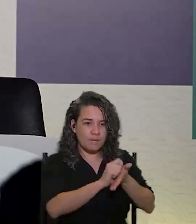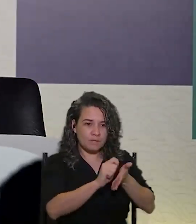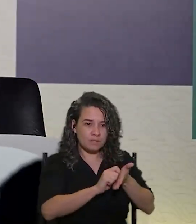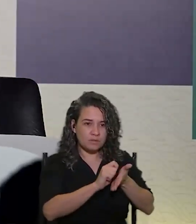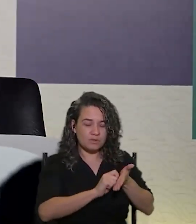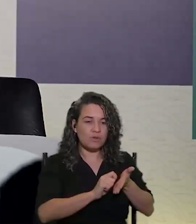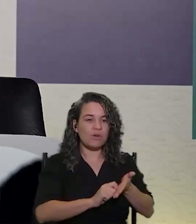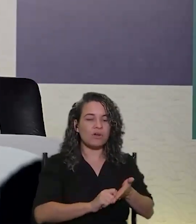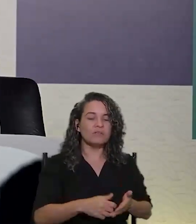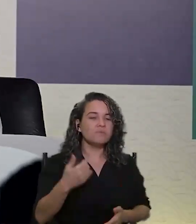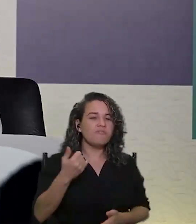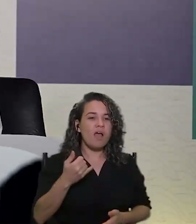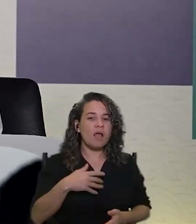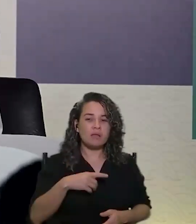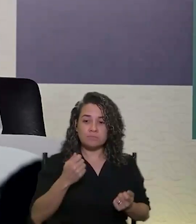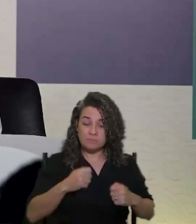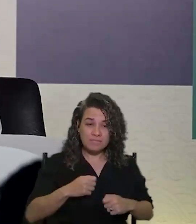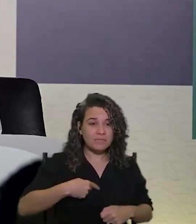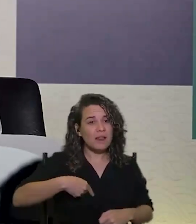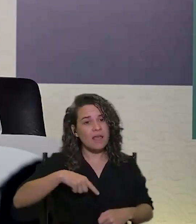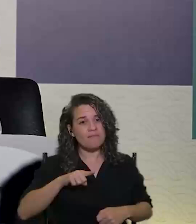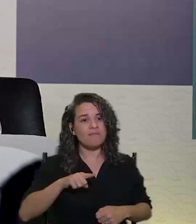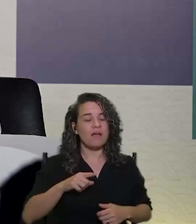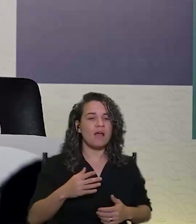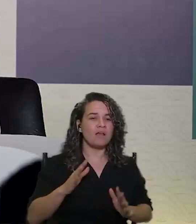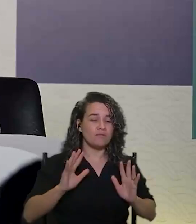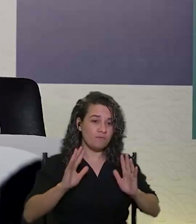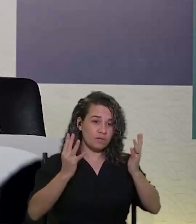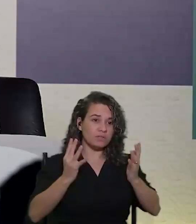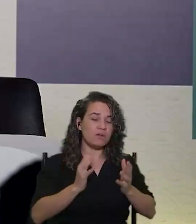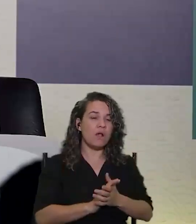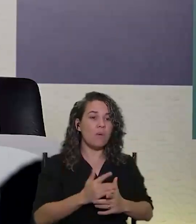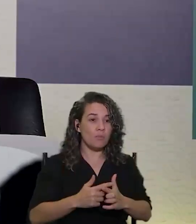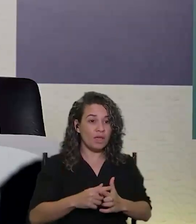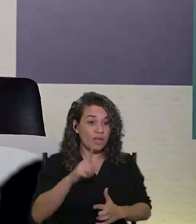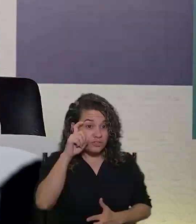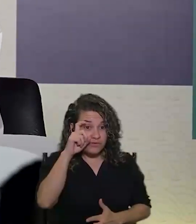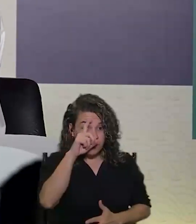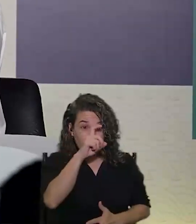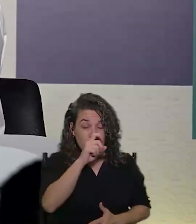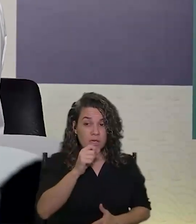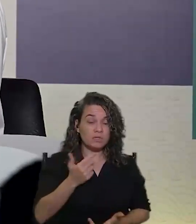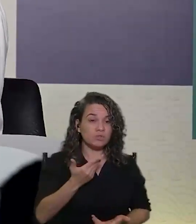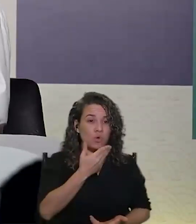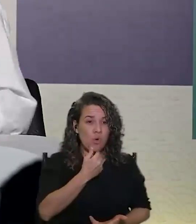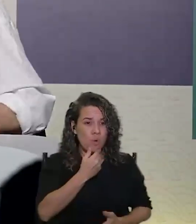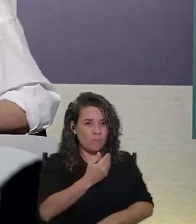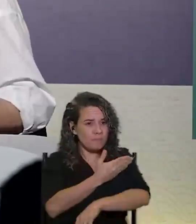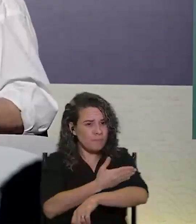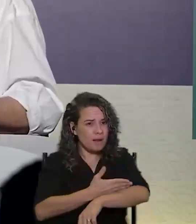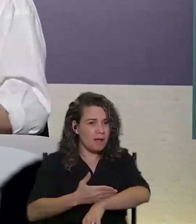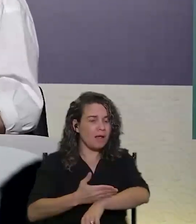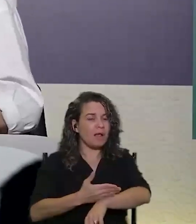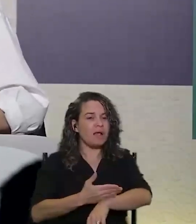nos festivais. A dificuldade dos homens brancos de publicar. Estão discriminando os homens brancos. Eu disse: